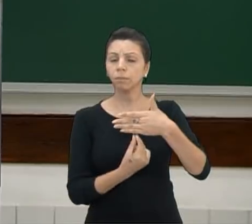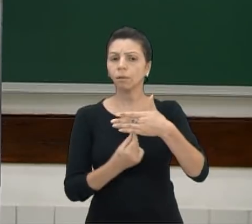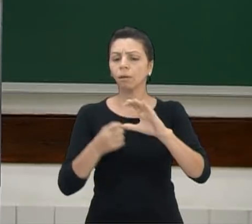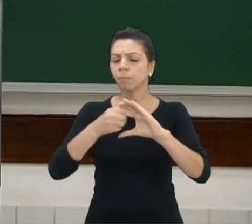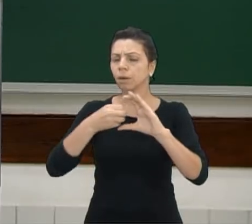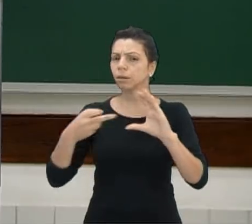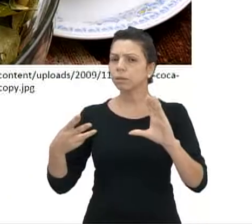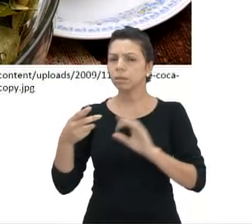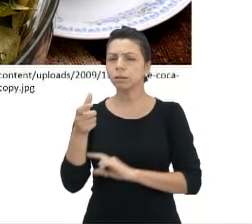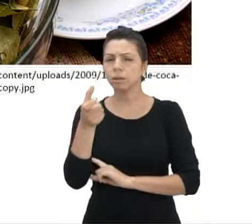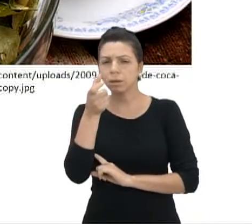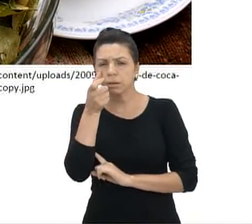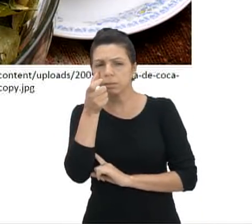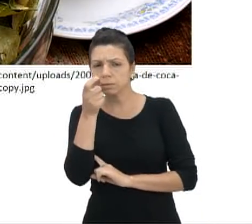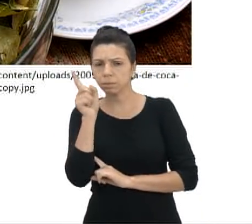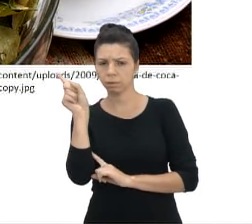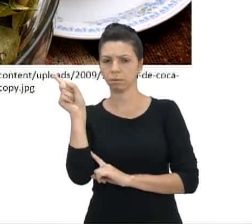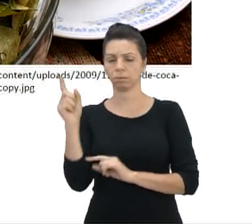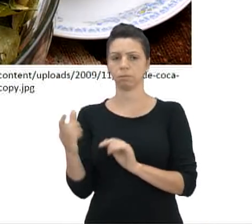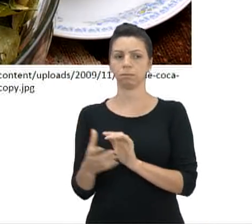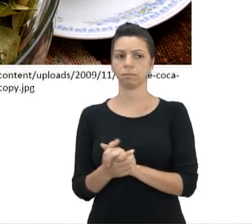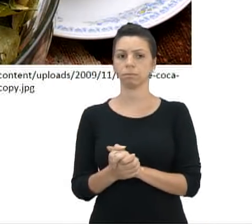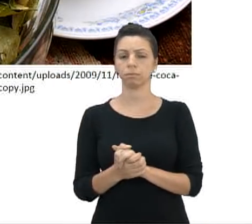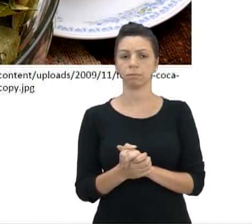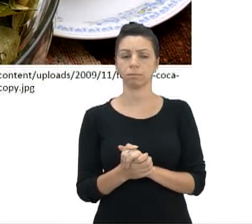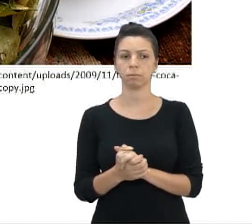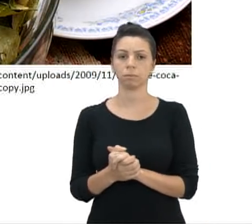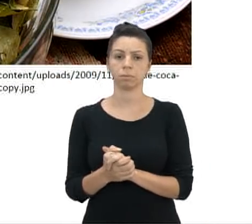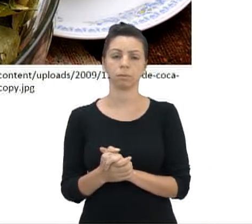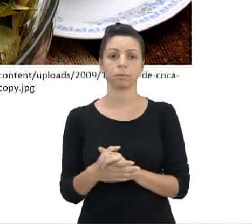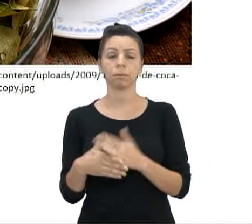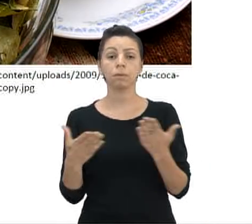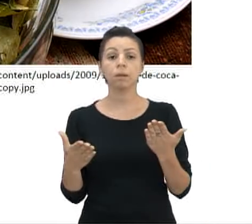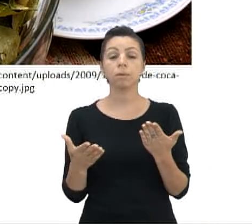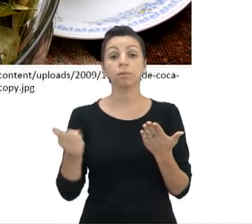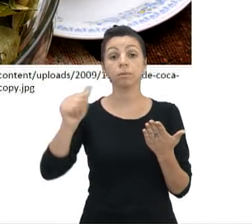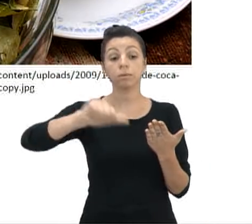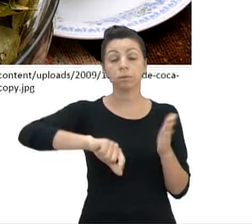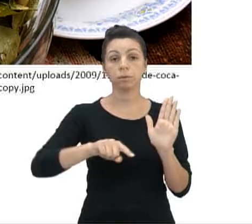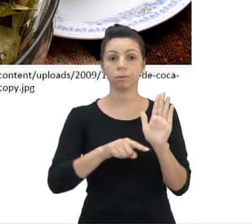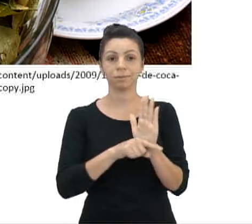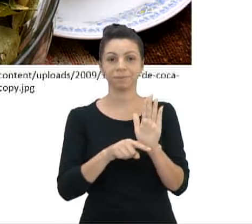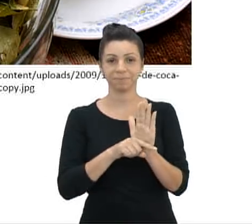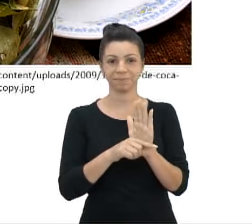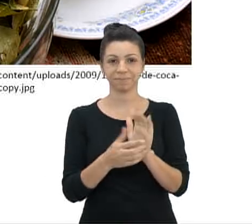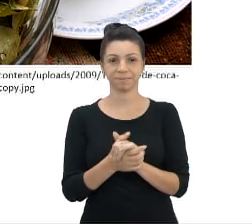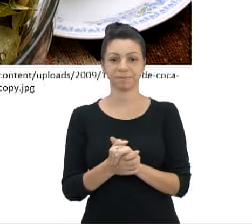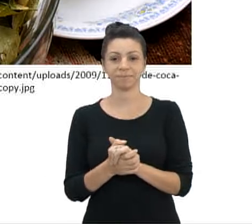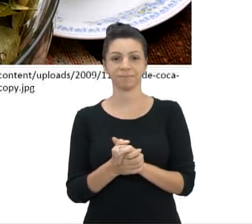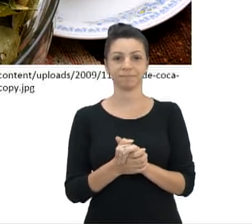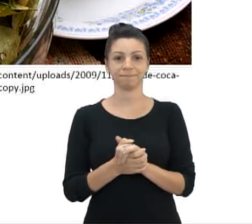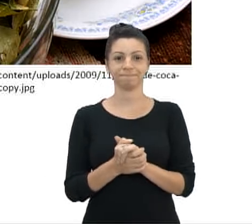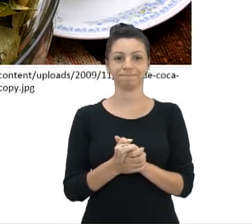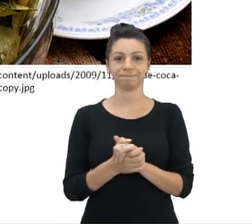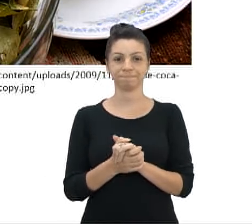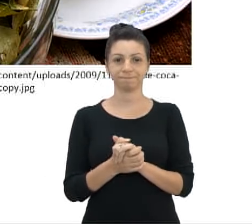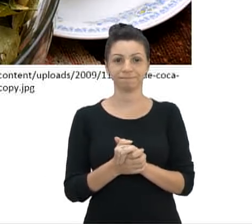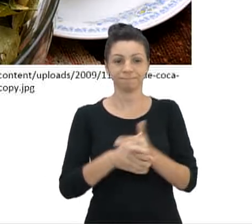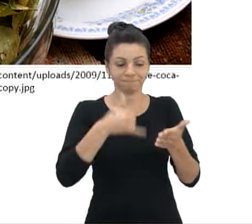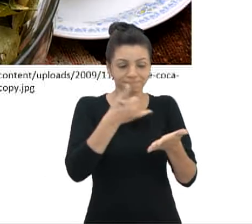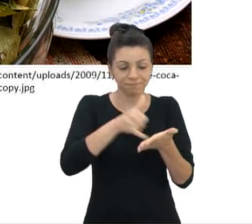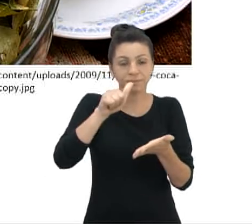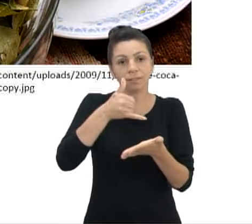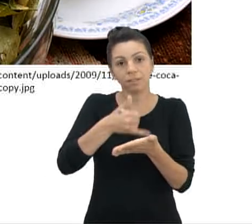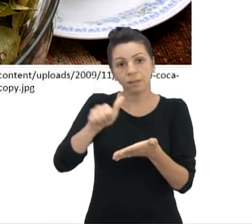peculiar. Acompanha na tela aqui, ó, que um aspecto negativo é a produção de cocaína, onde a Colômbia,